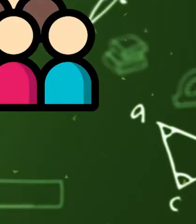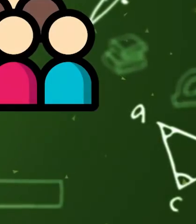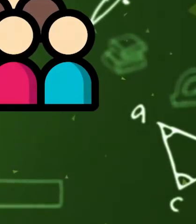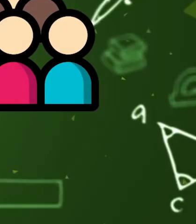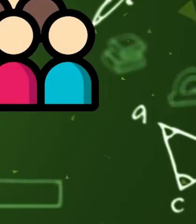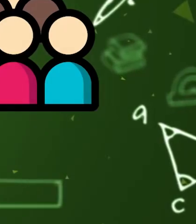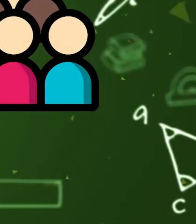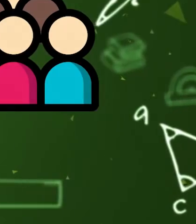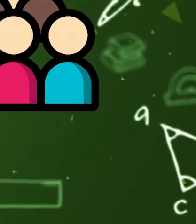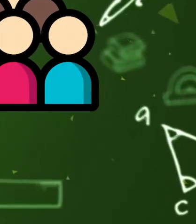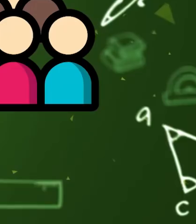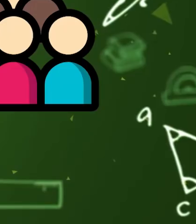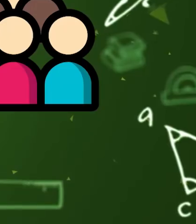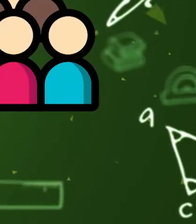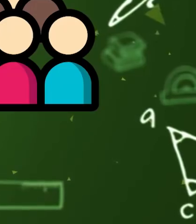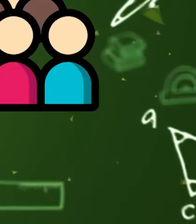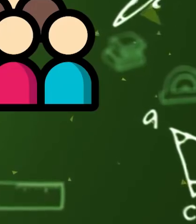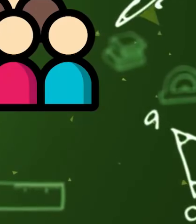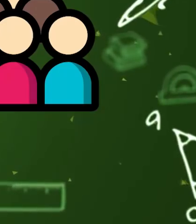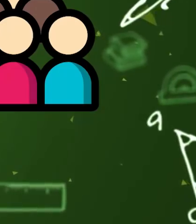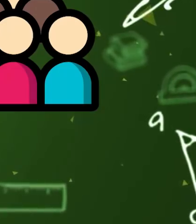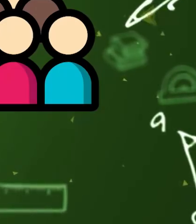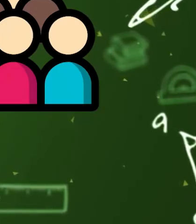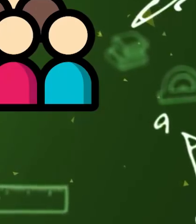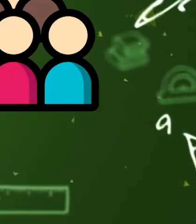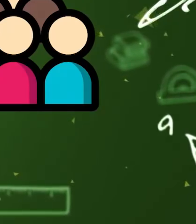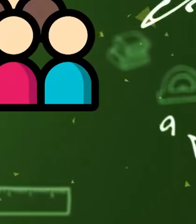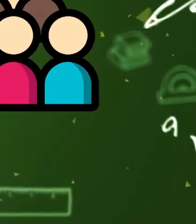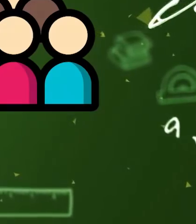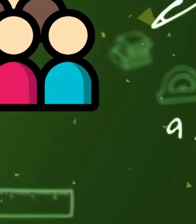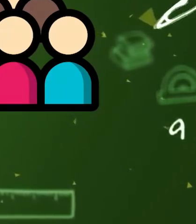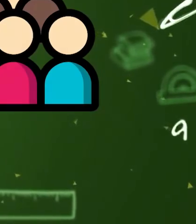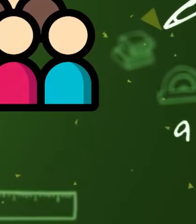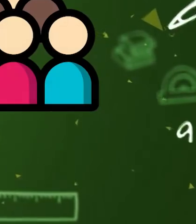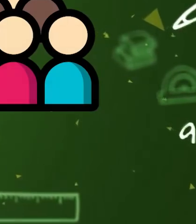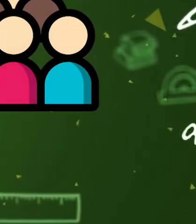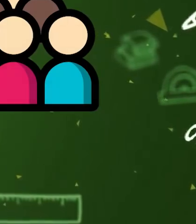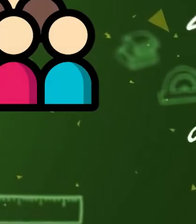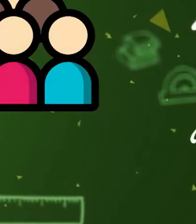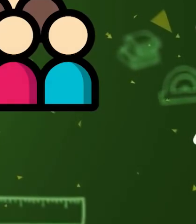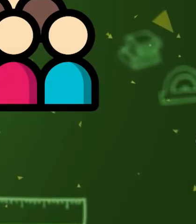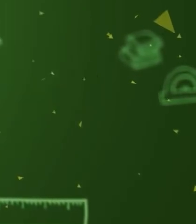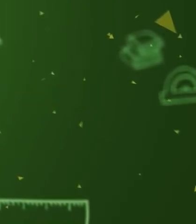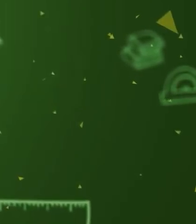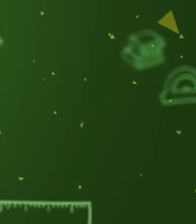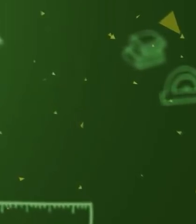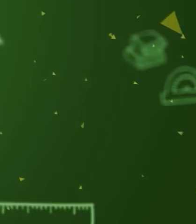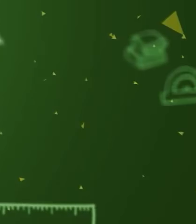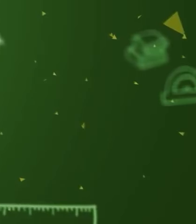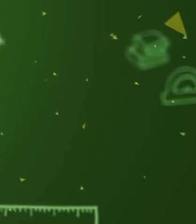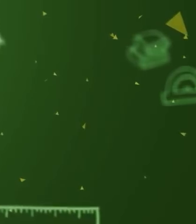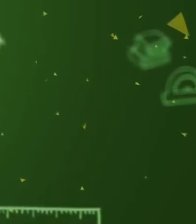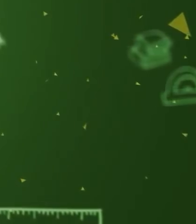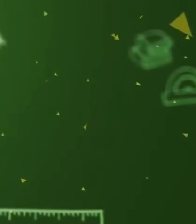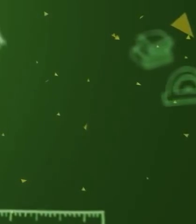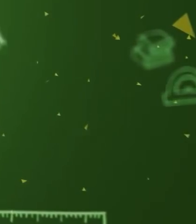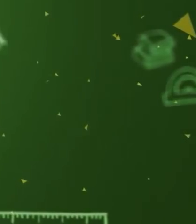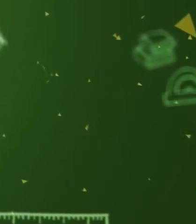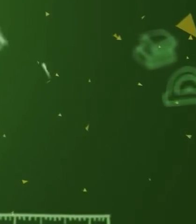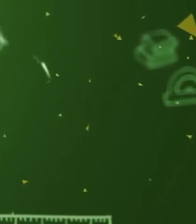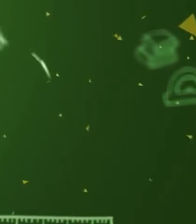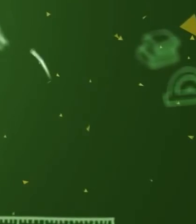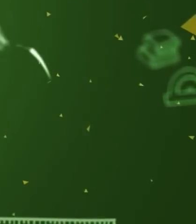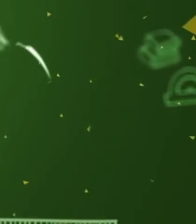no Brasil. Uau! É muita, muita, muita gente.